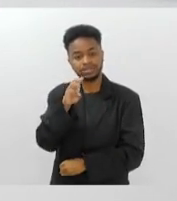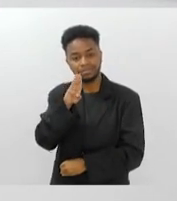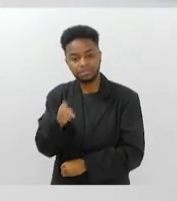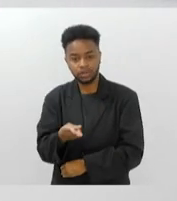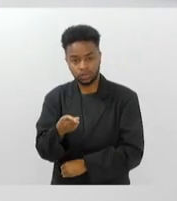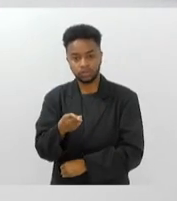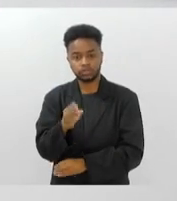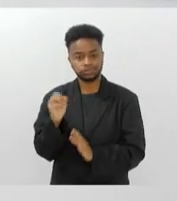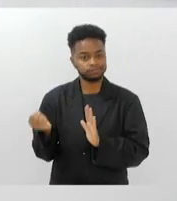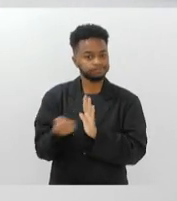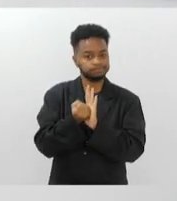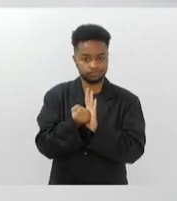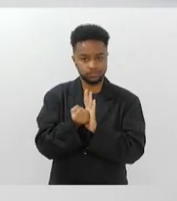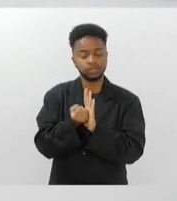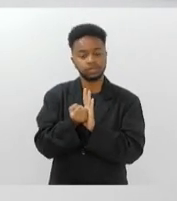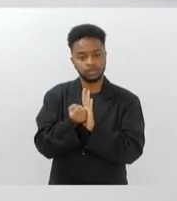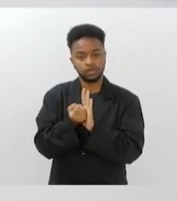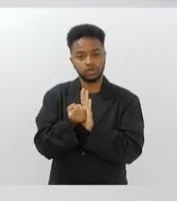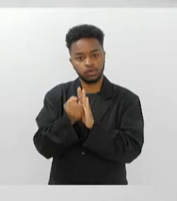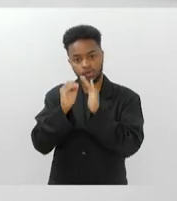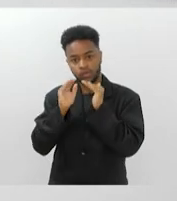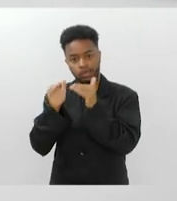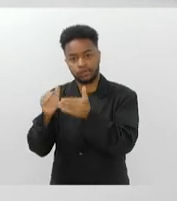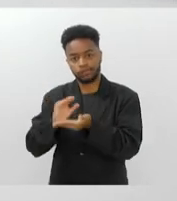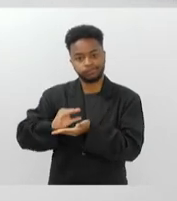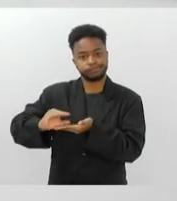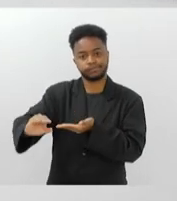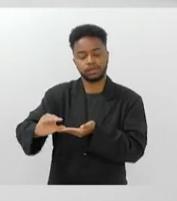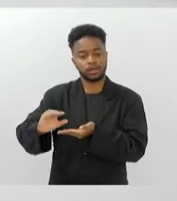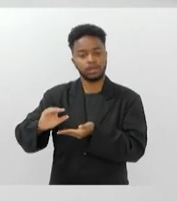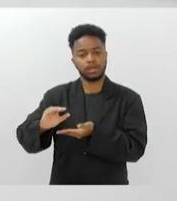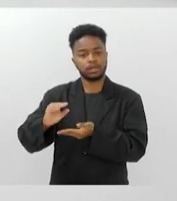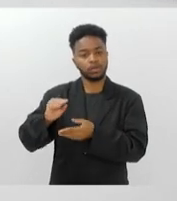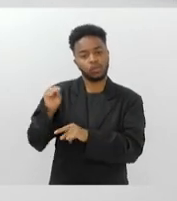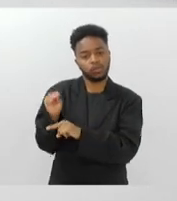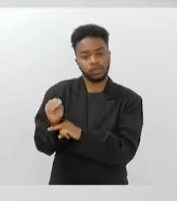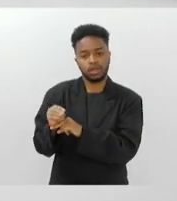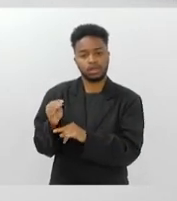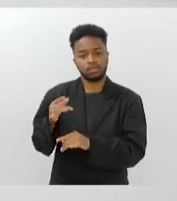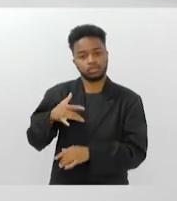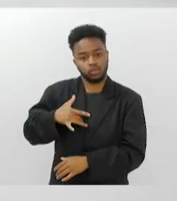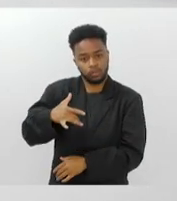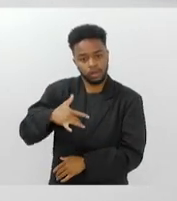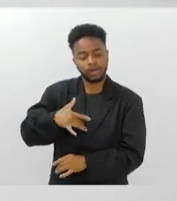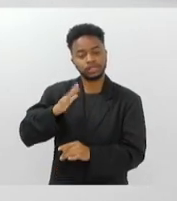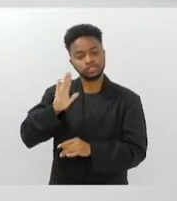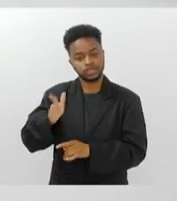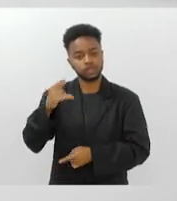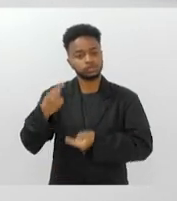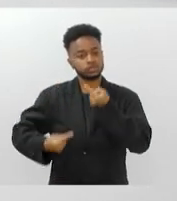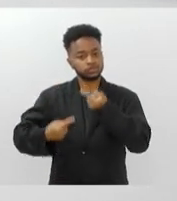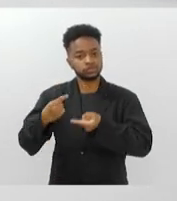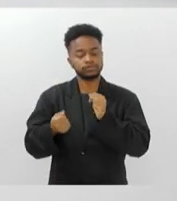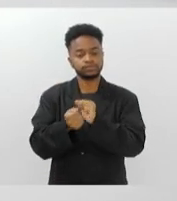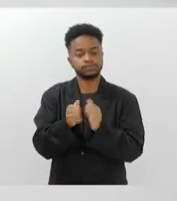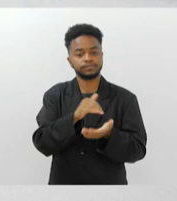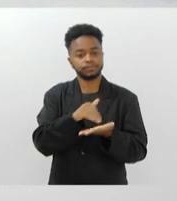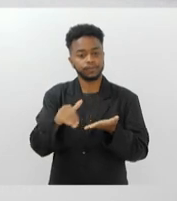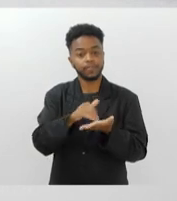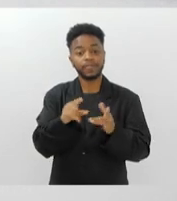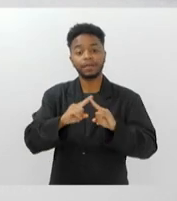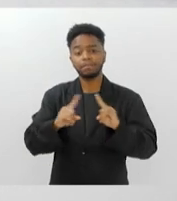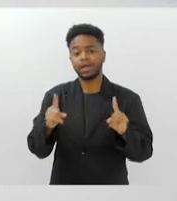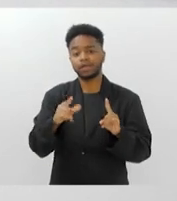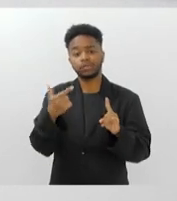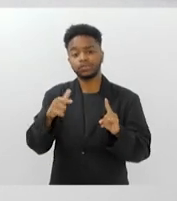carimbados exclusivamente paraa tuberculose que isso já foi discutido e pactuado na cib pela secretaria mas n não